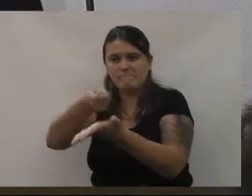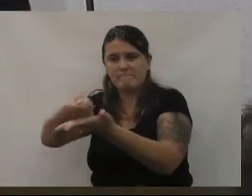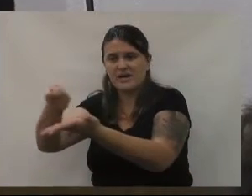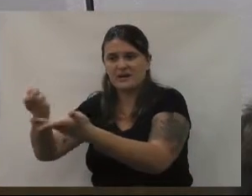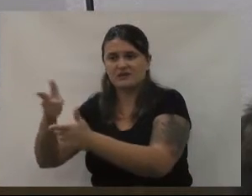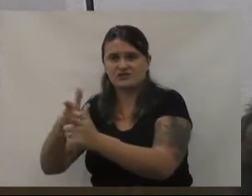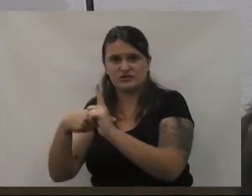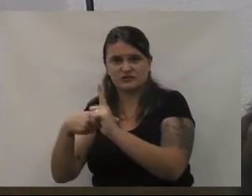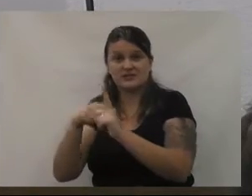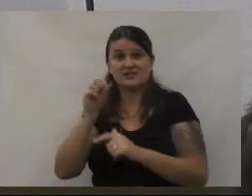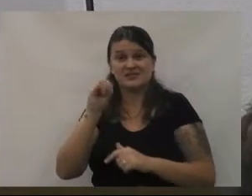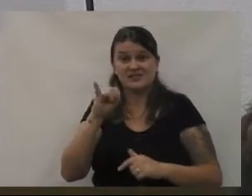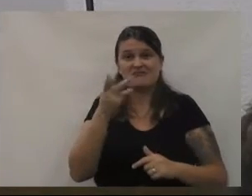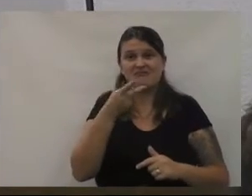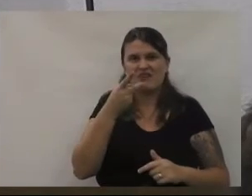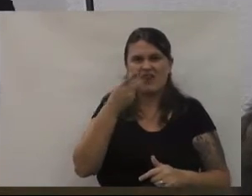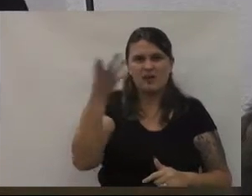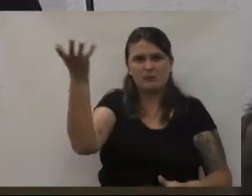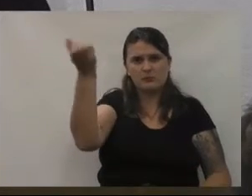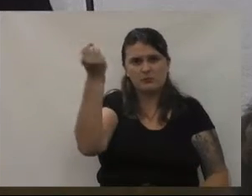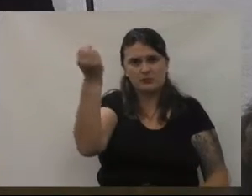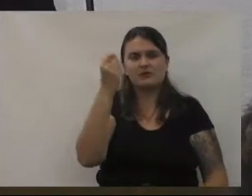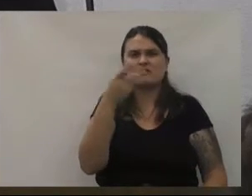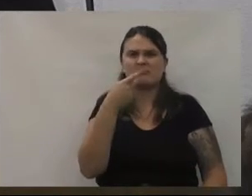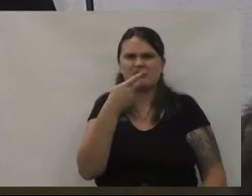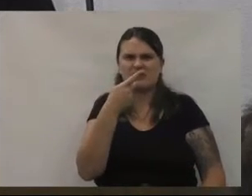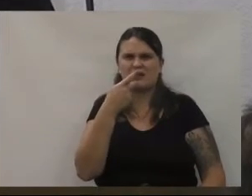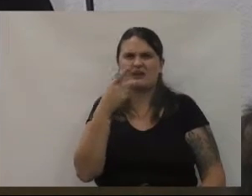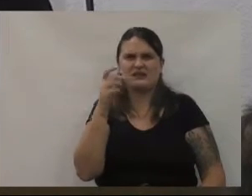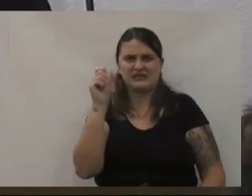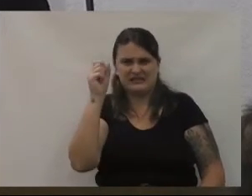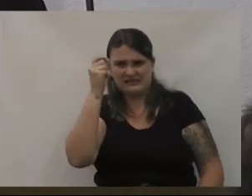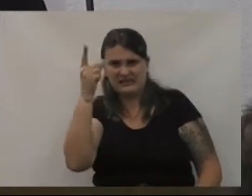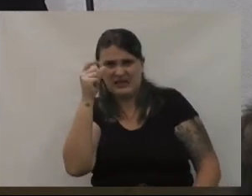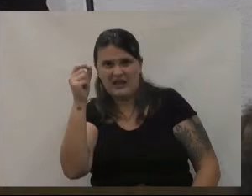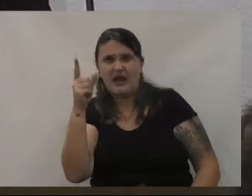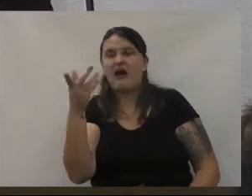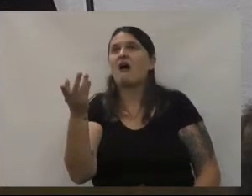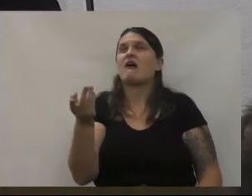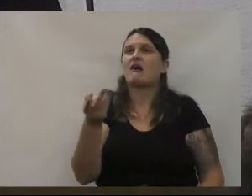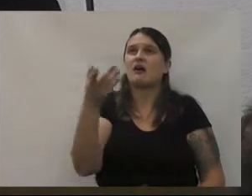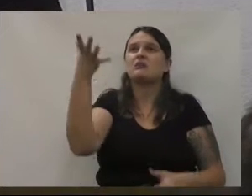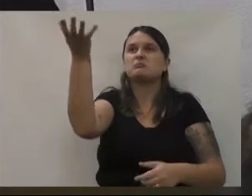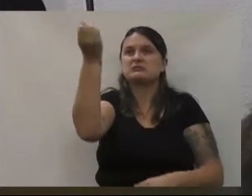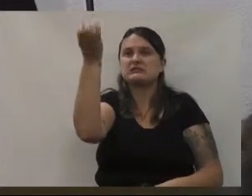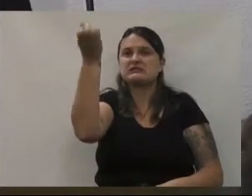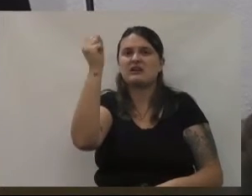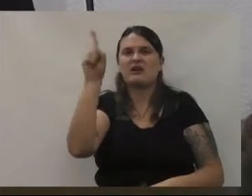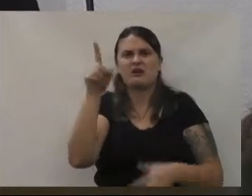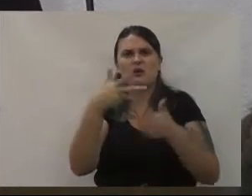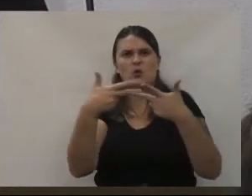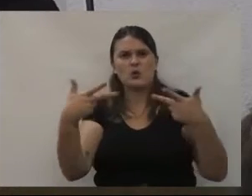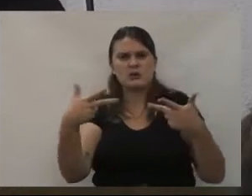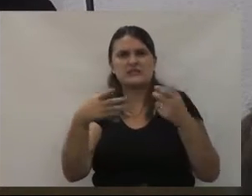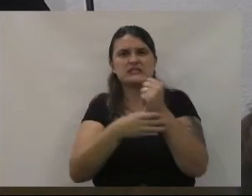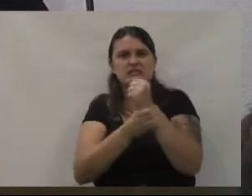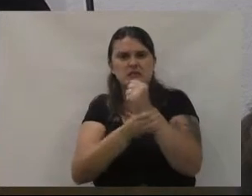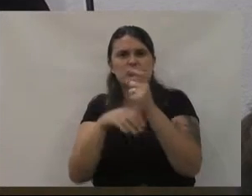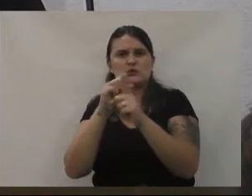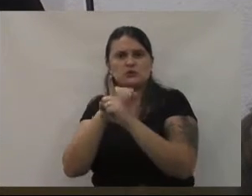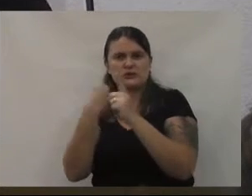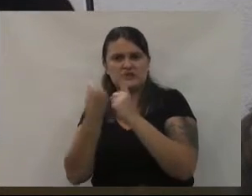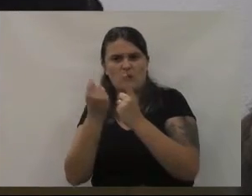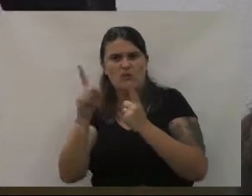você fala em Previdência Social, eles dizem, quando é para defender a ideia deles, que Previdência Social é uma coisa e Seguridade Social é